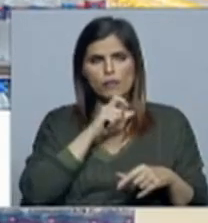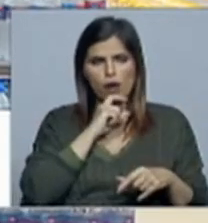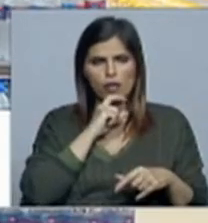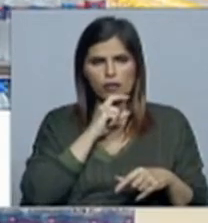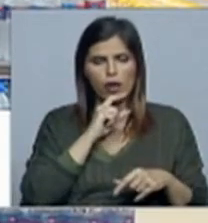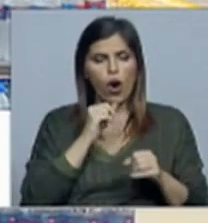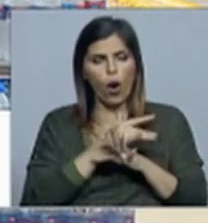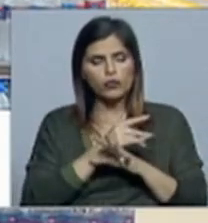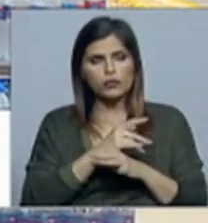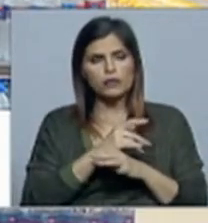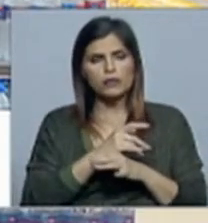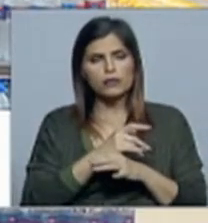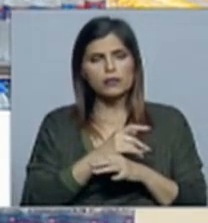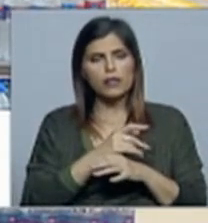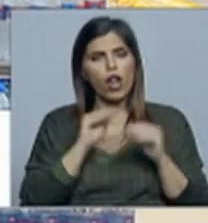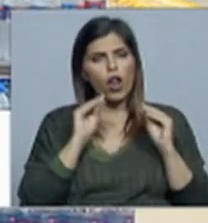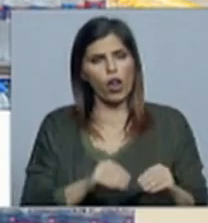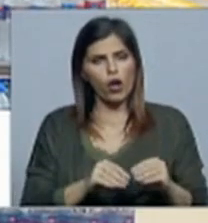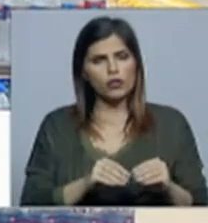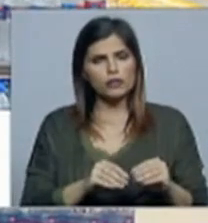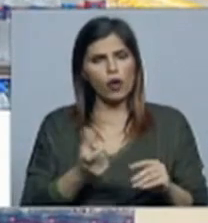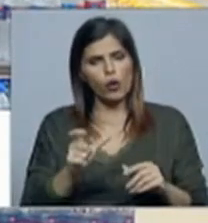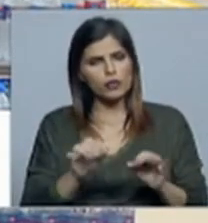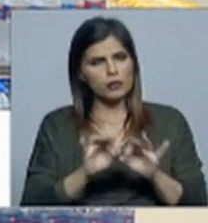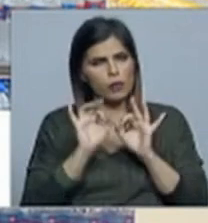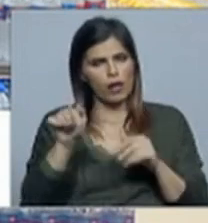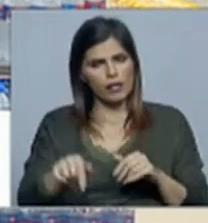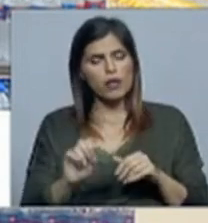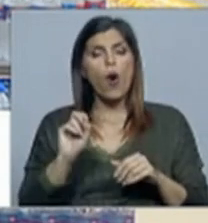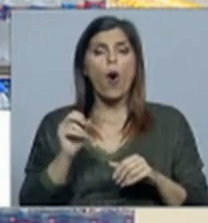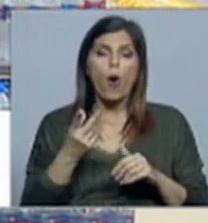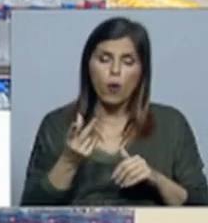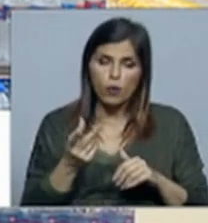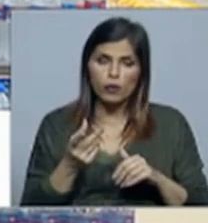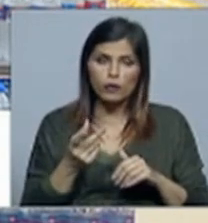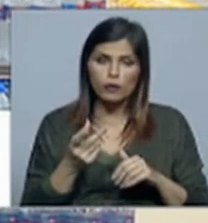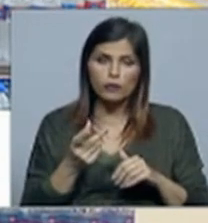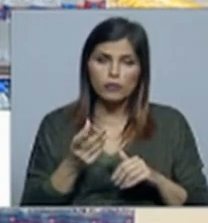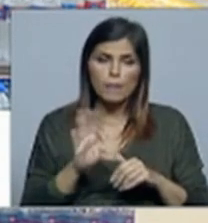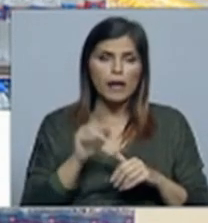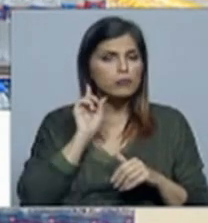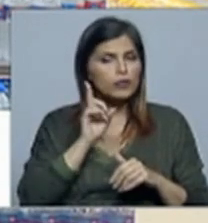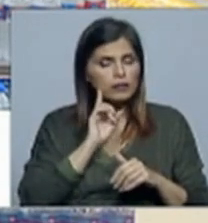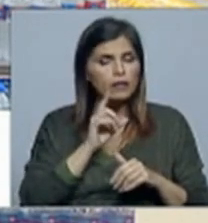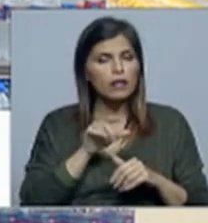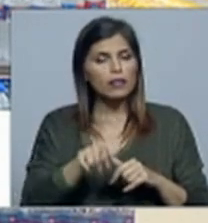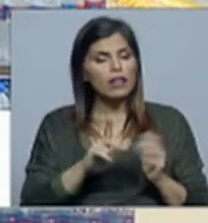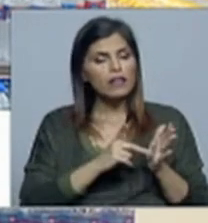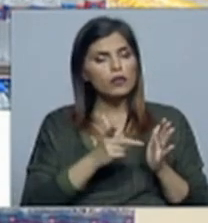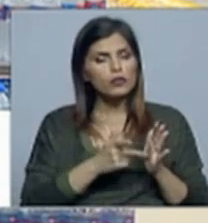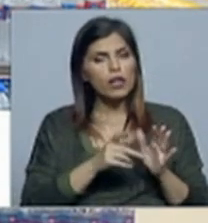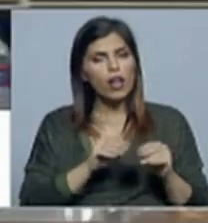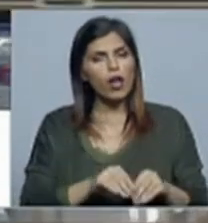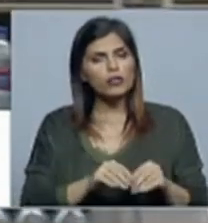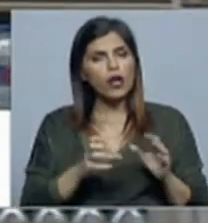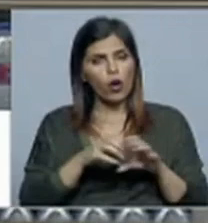outros conceitos ou outras lojas com o mesmo conceito desta, ou, provavelmente até mais relevante, conseguir aplicar esta tecnologia nas lojas